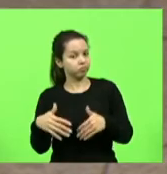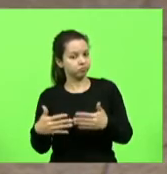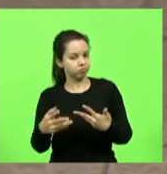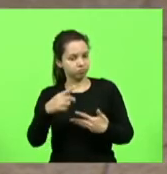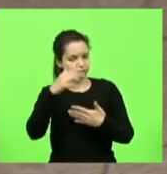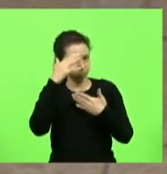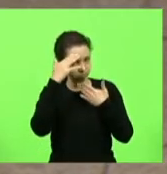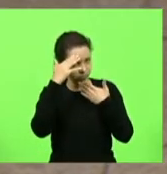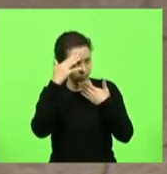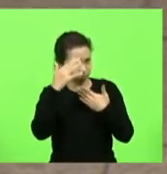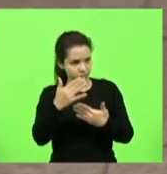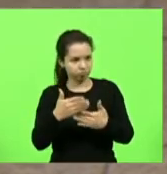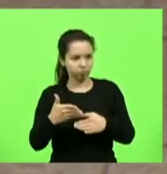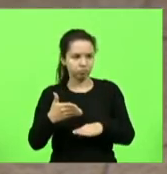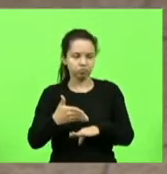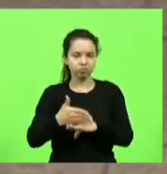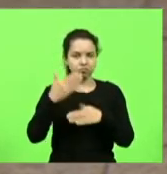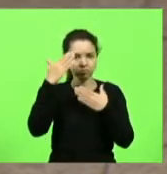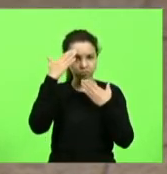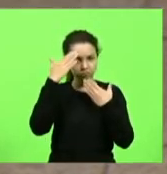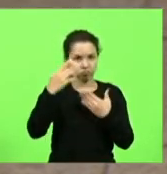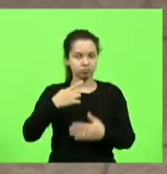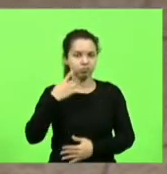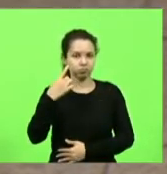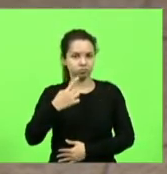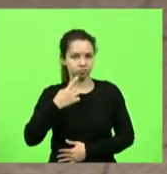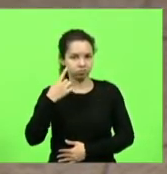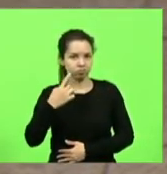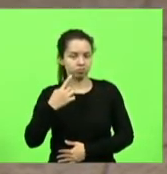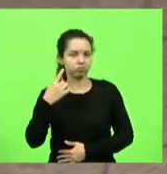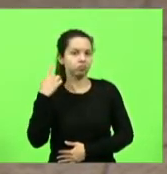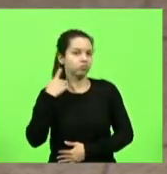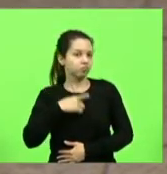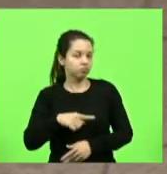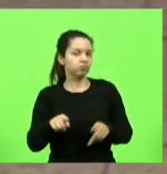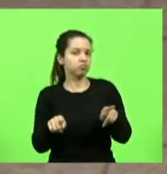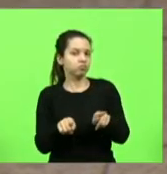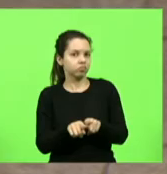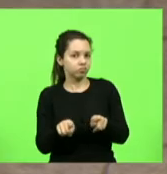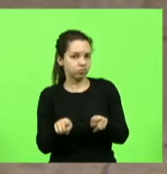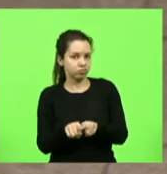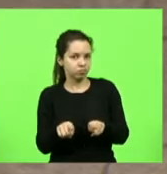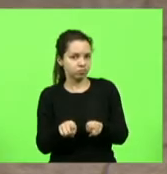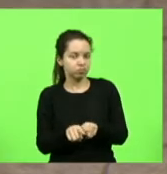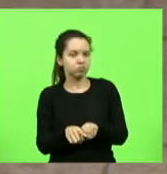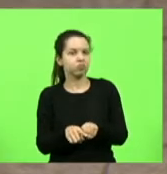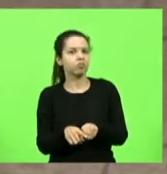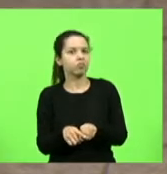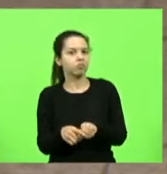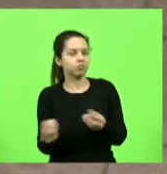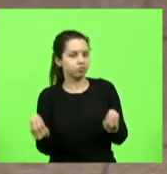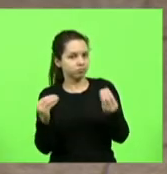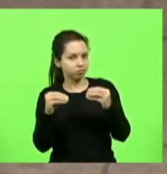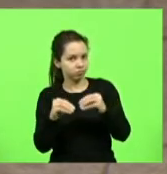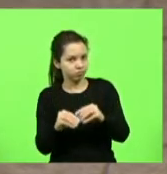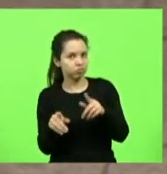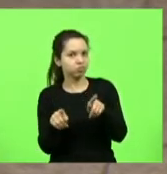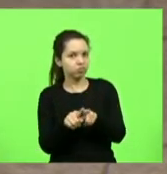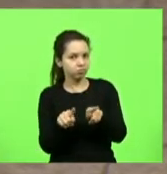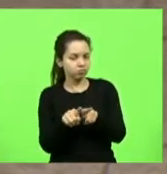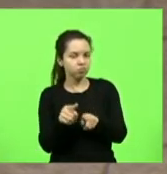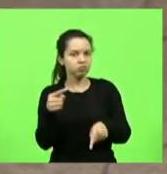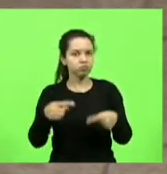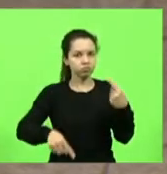essas intervenções, agradece o deputado Silvio também, que foi feliz por incluir essa discussão.